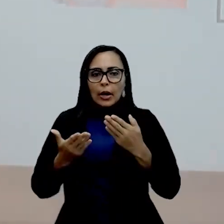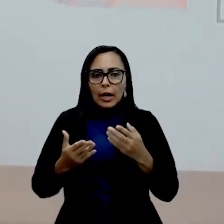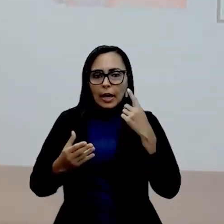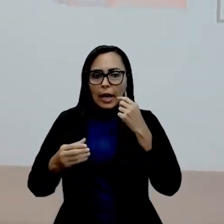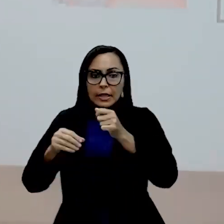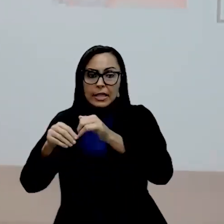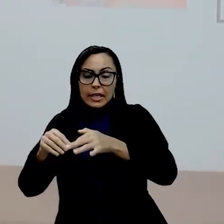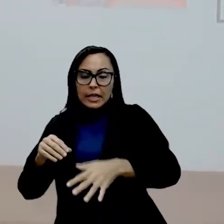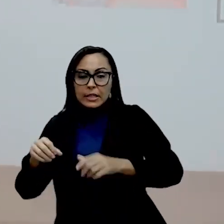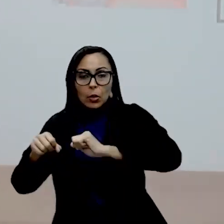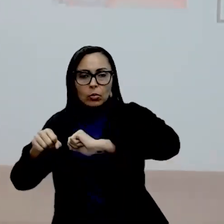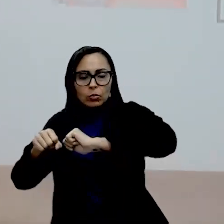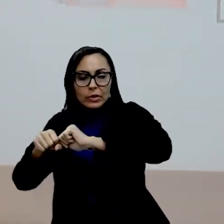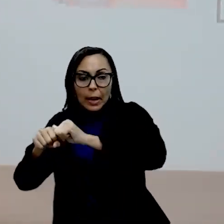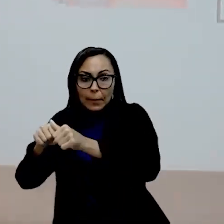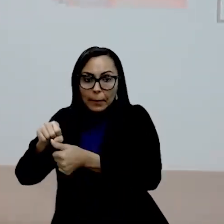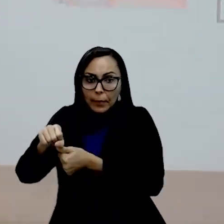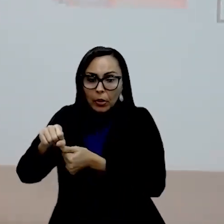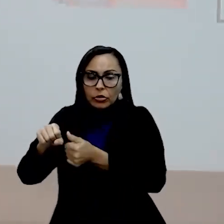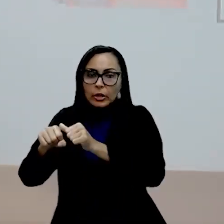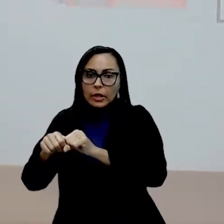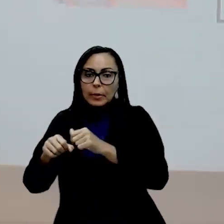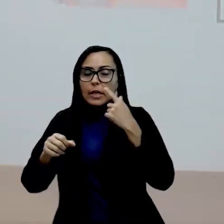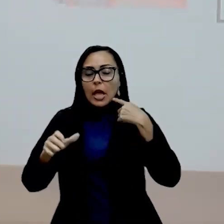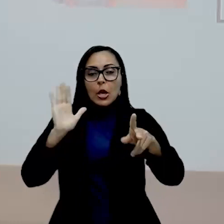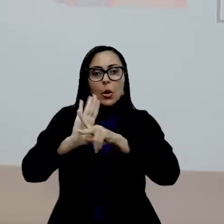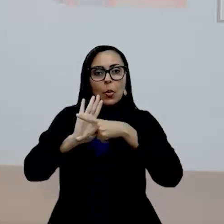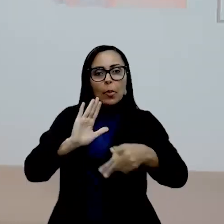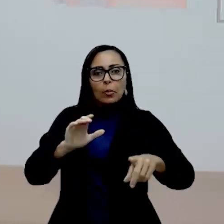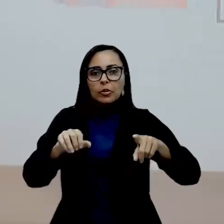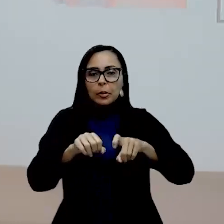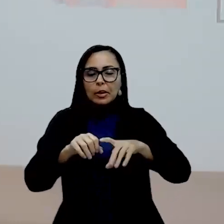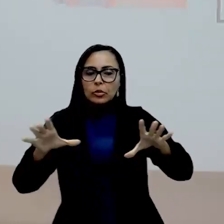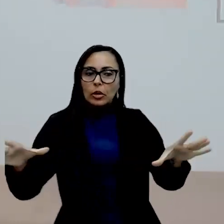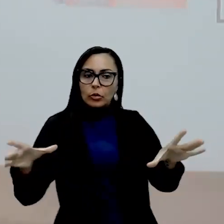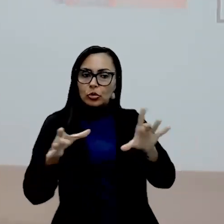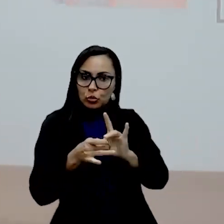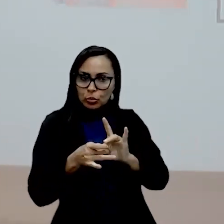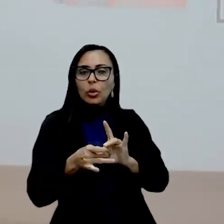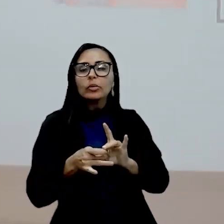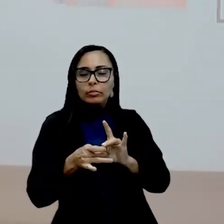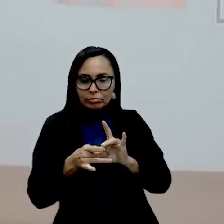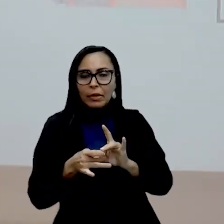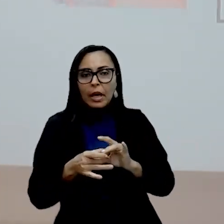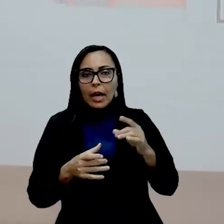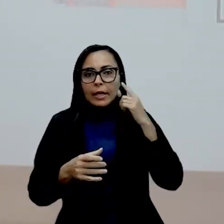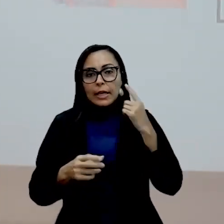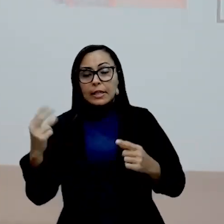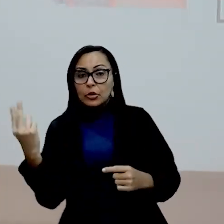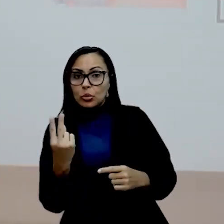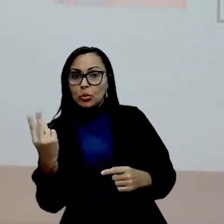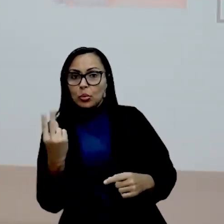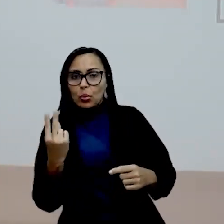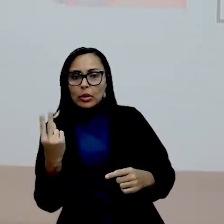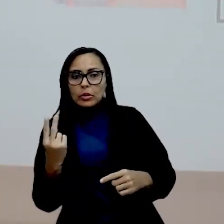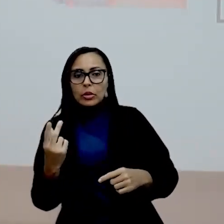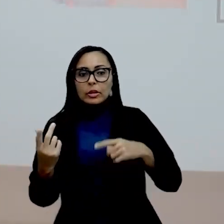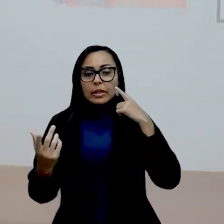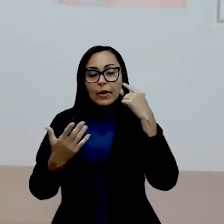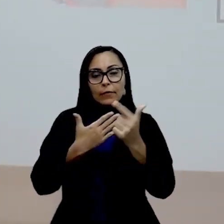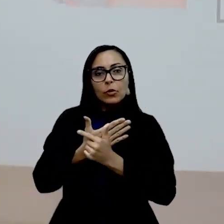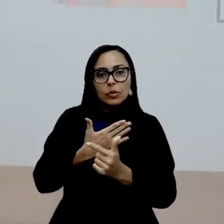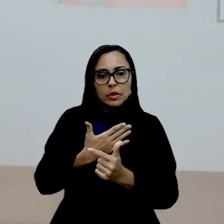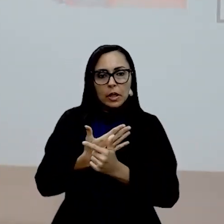da próstata e o próprio espermatozoide. Então, junta tudo isso aí e forma o esperma. E essas duas substâncias têm a função de quê? De